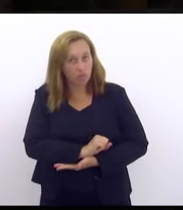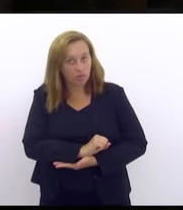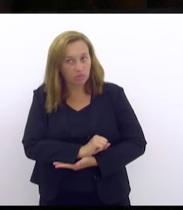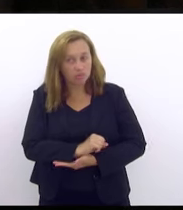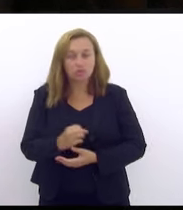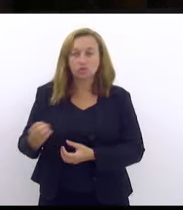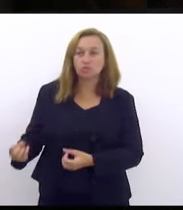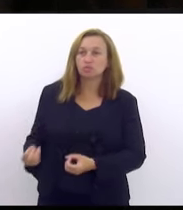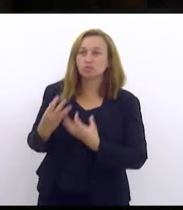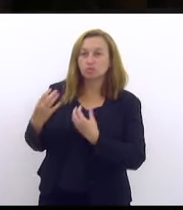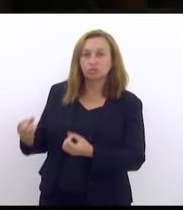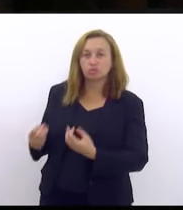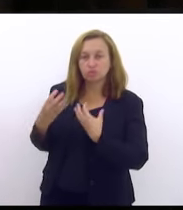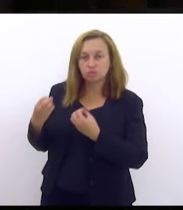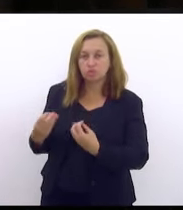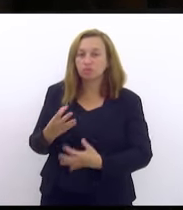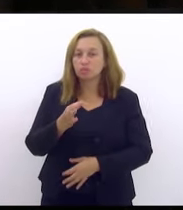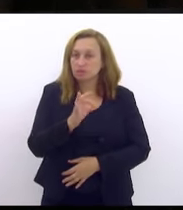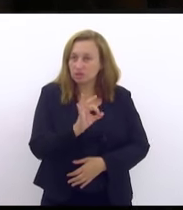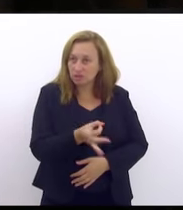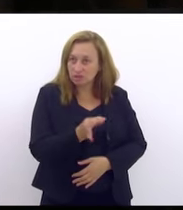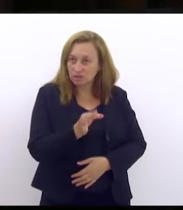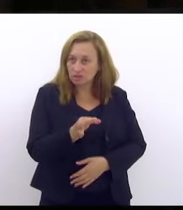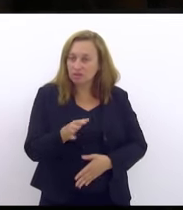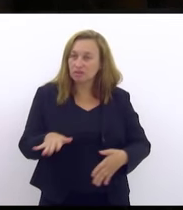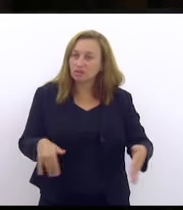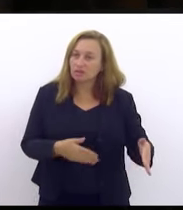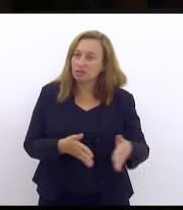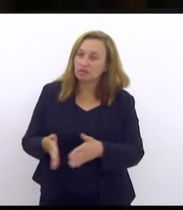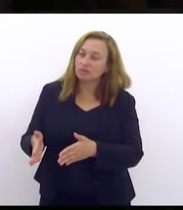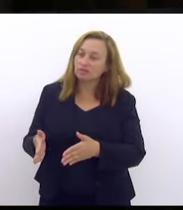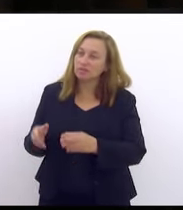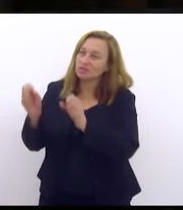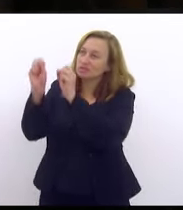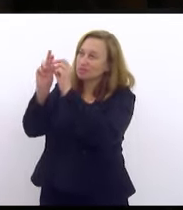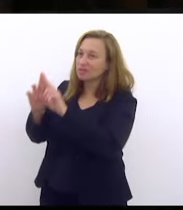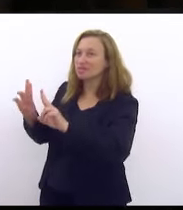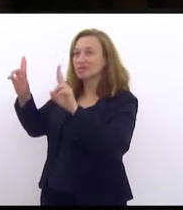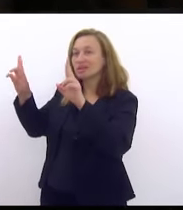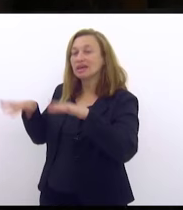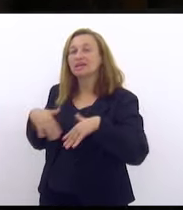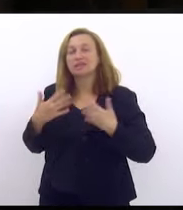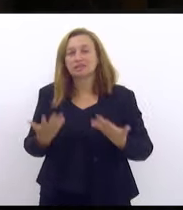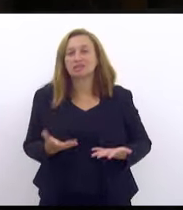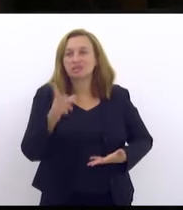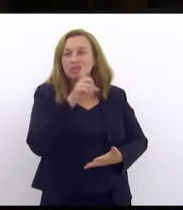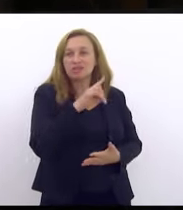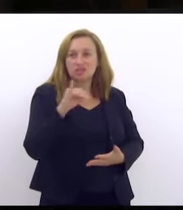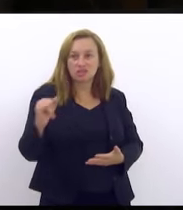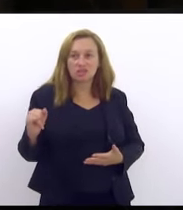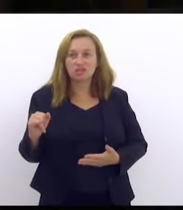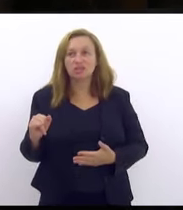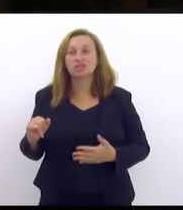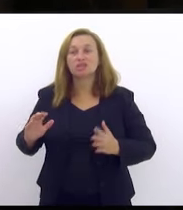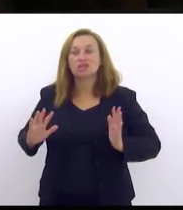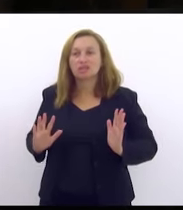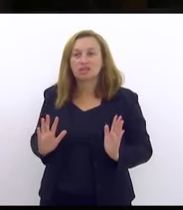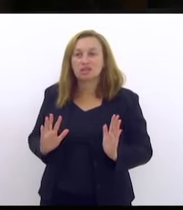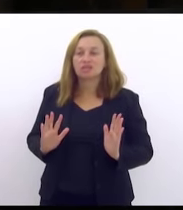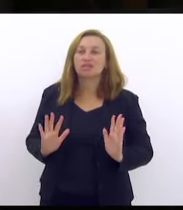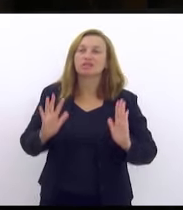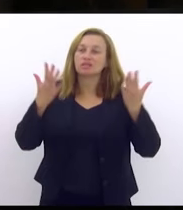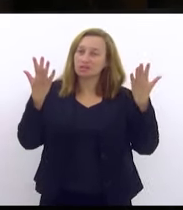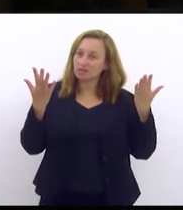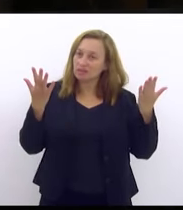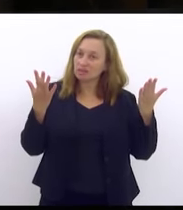nos ensinou a fazer, de fato, um caminho para o céu. Então, neste dia então, que comemoramos, e esta